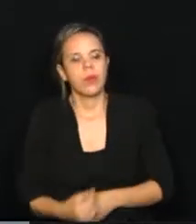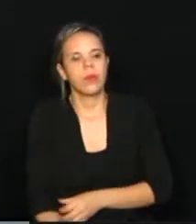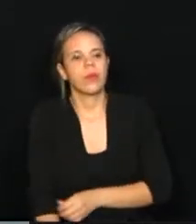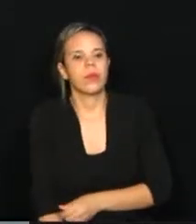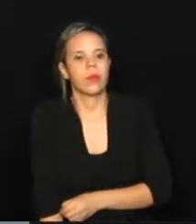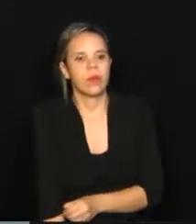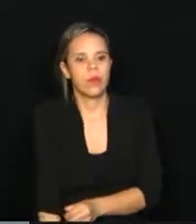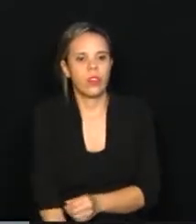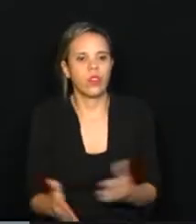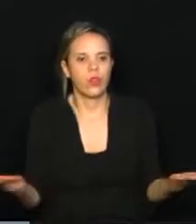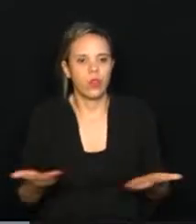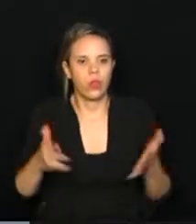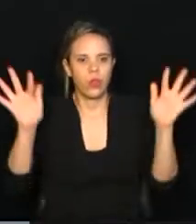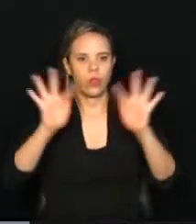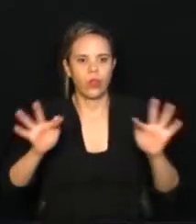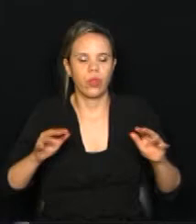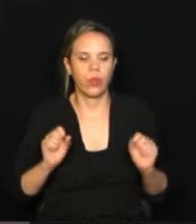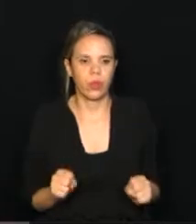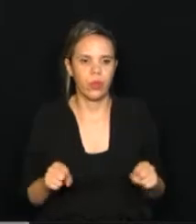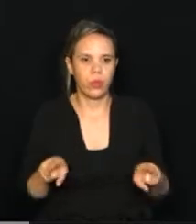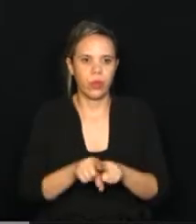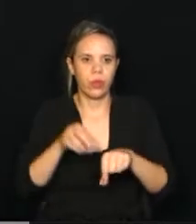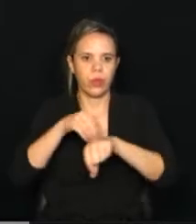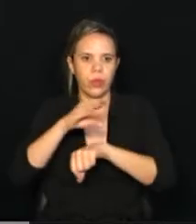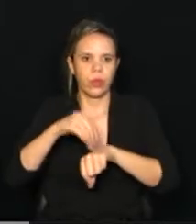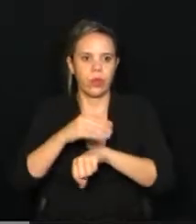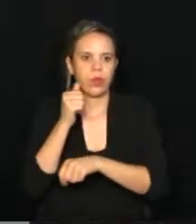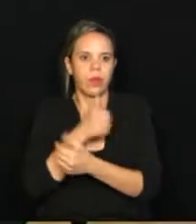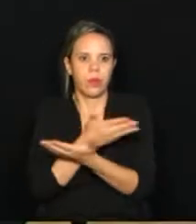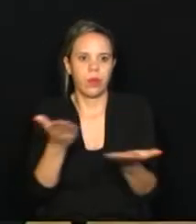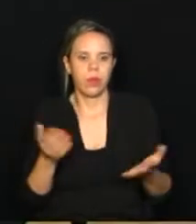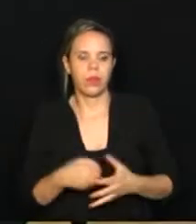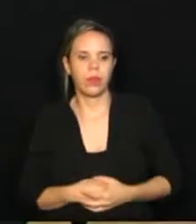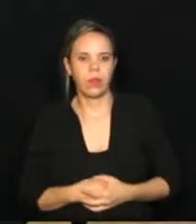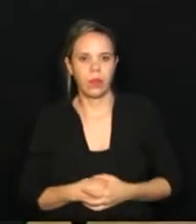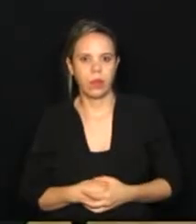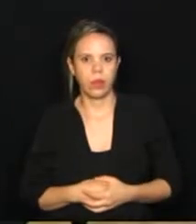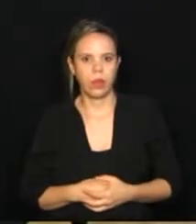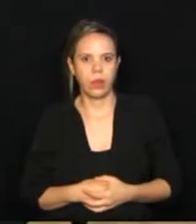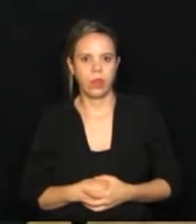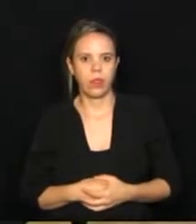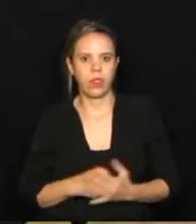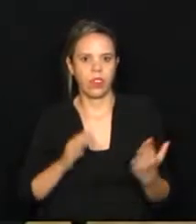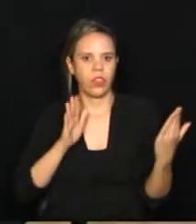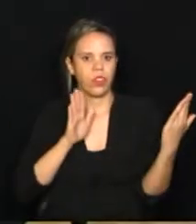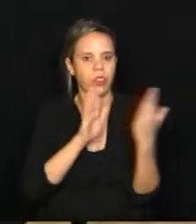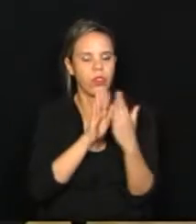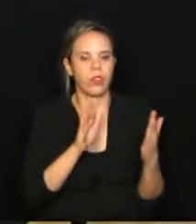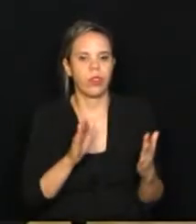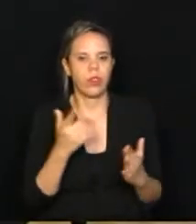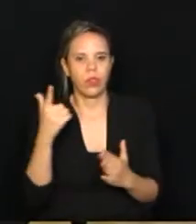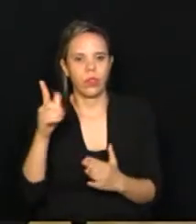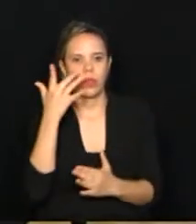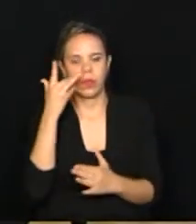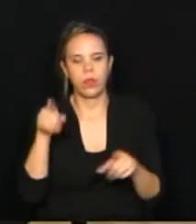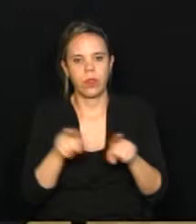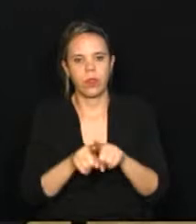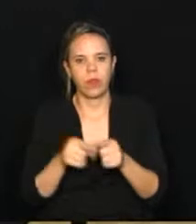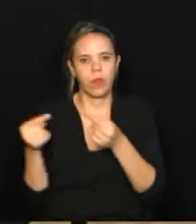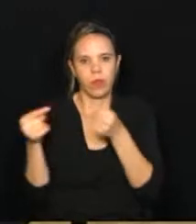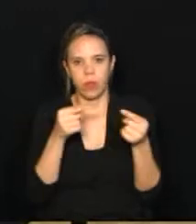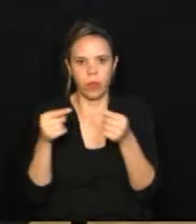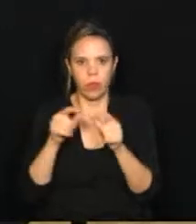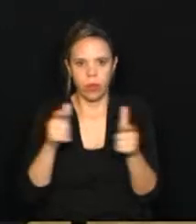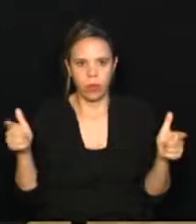e hoje eu fico muito feliz que eu posso também passar para as meninas. E aqueles confrontos diante de Ourinhos, era uma rivalidade